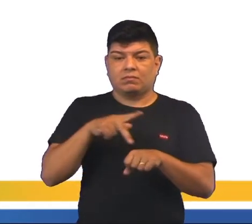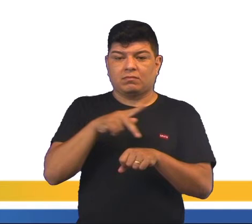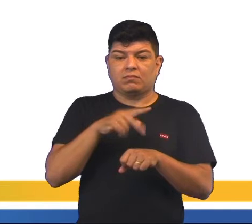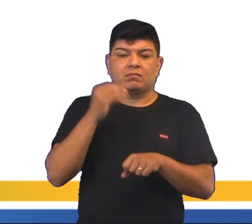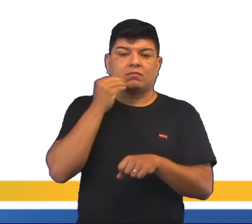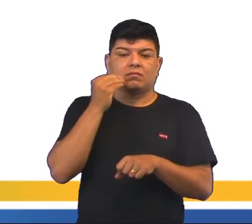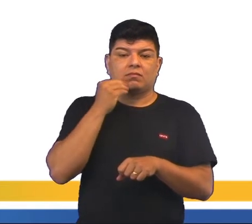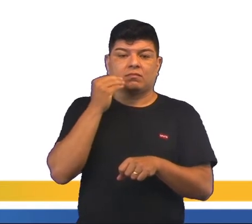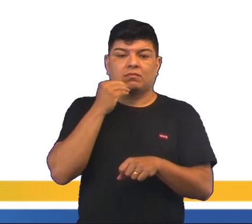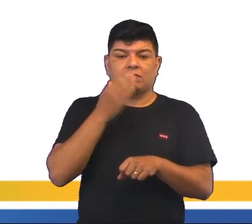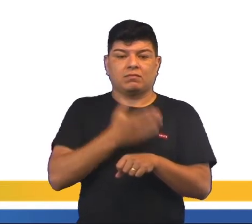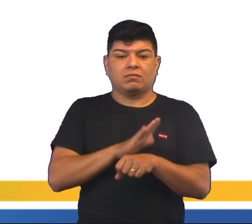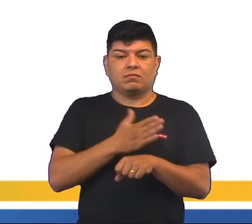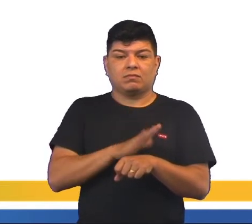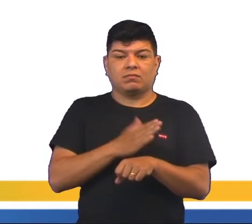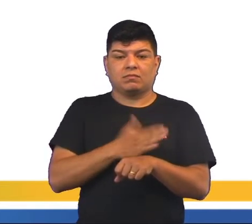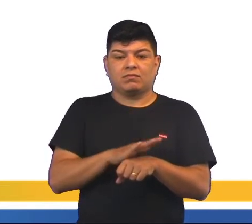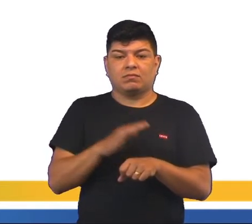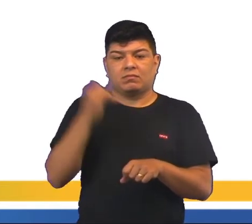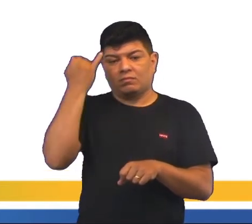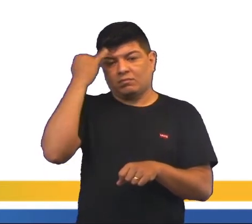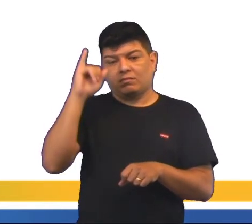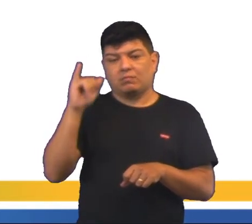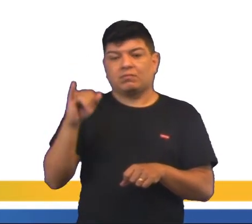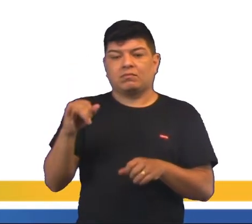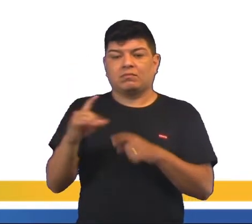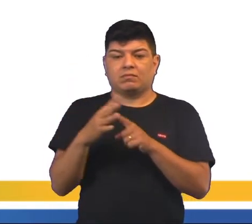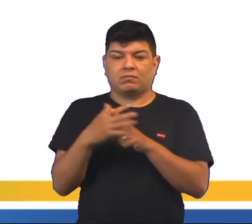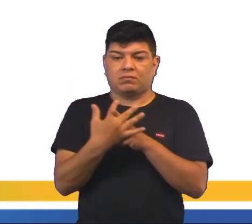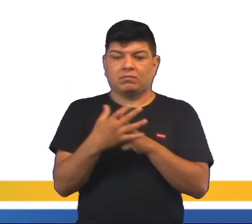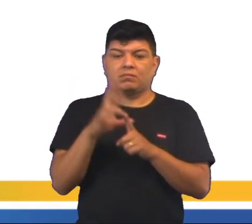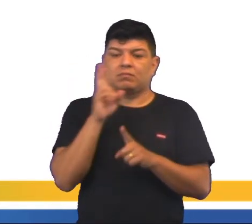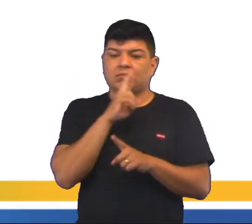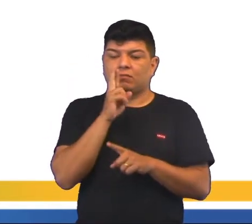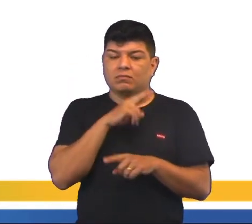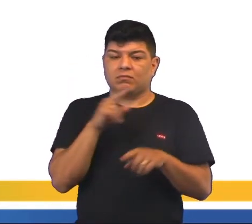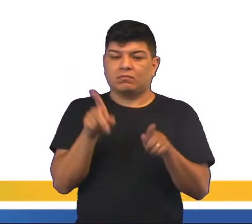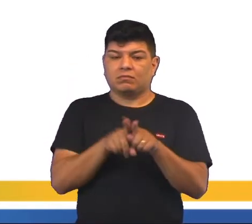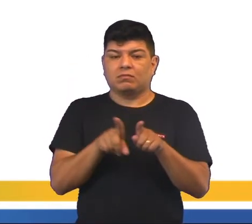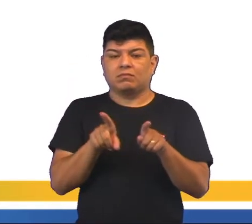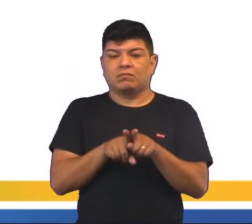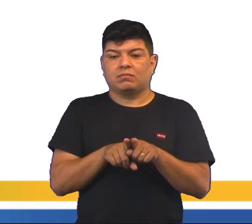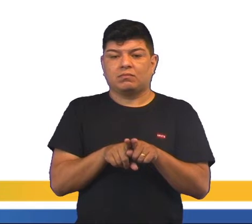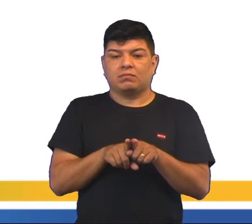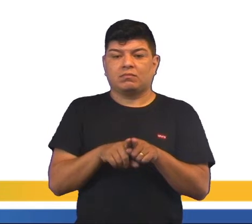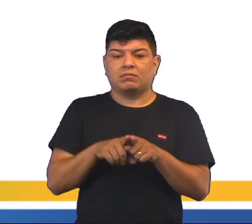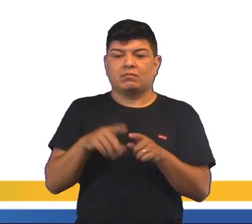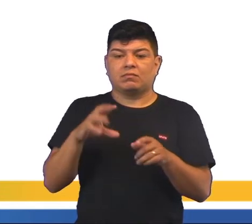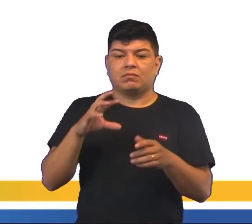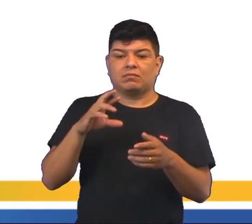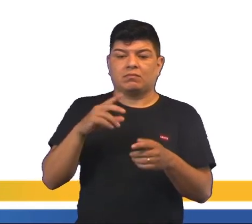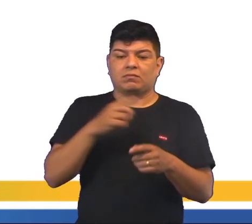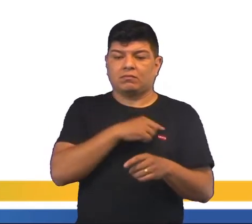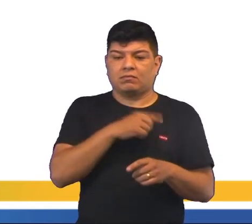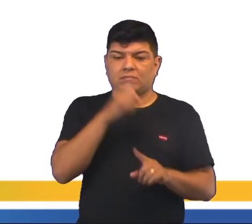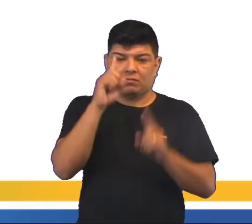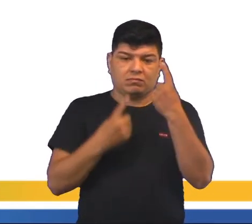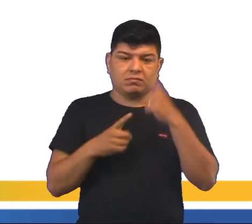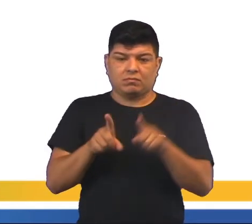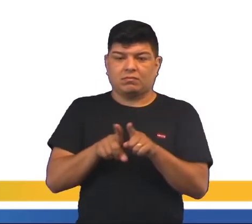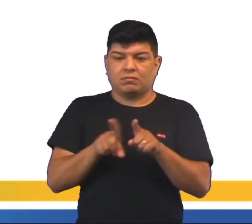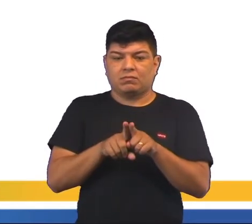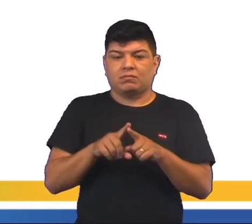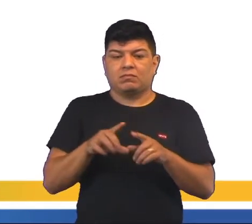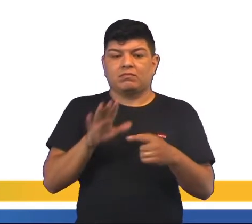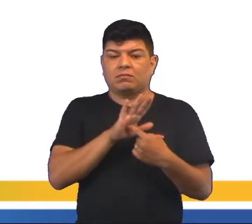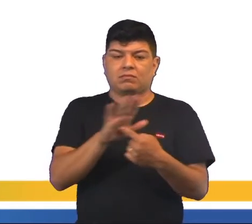que tentaram pôr em prática os ideais socialistas, né, como a Rússia, né, Cuba, China, né.